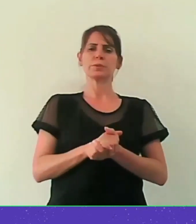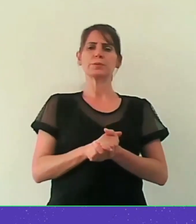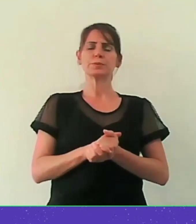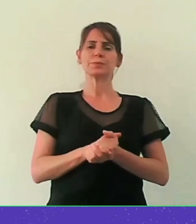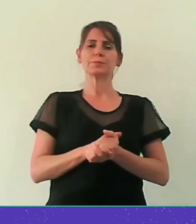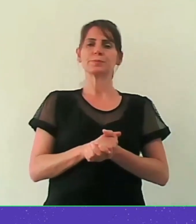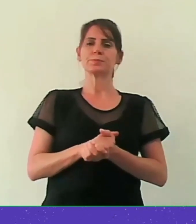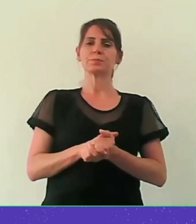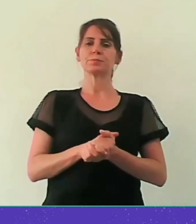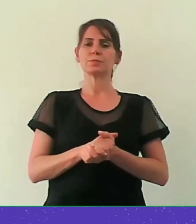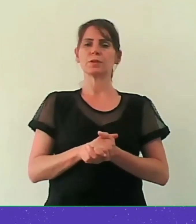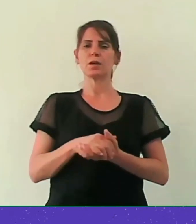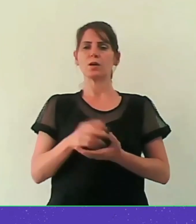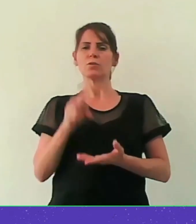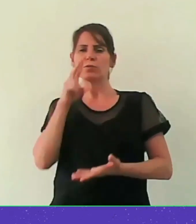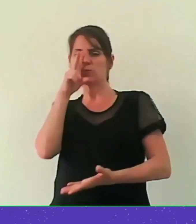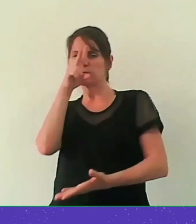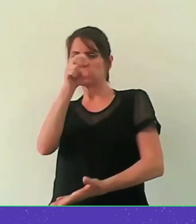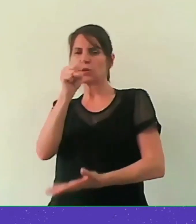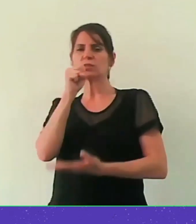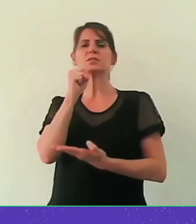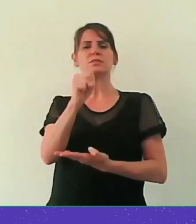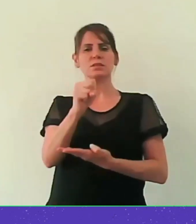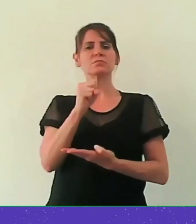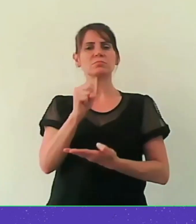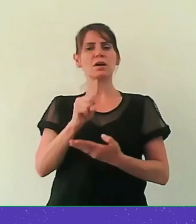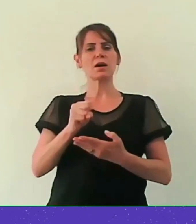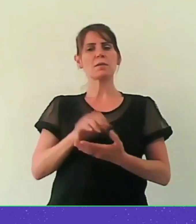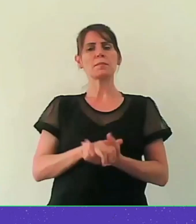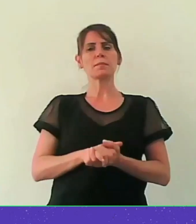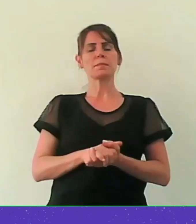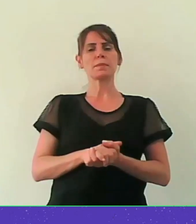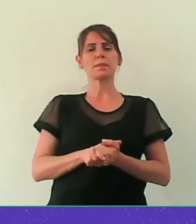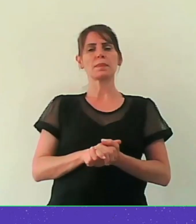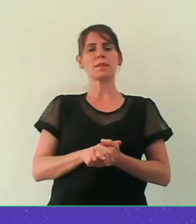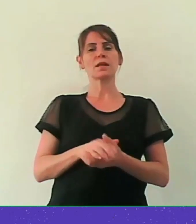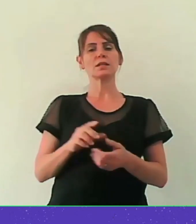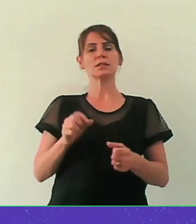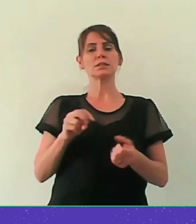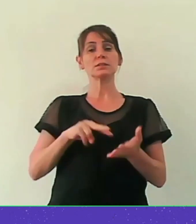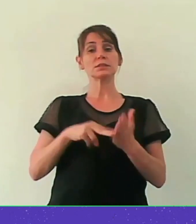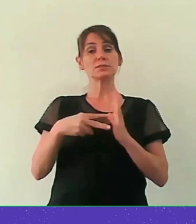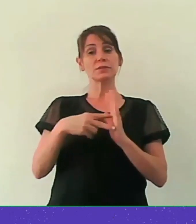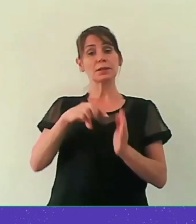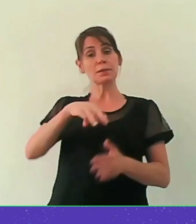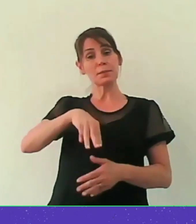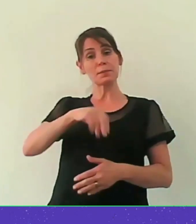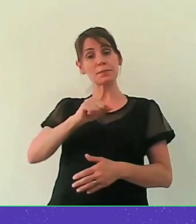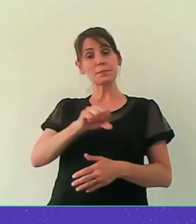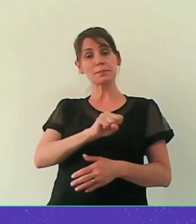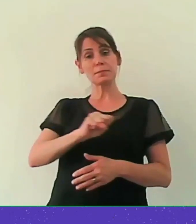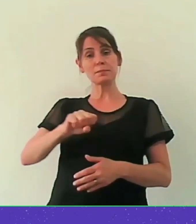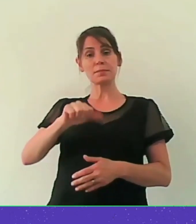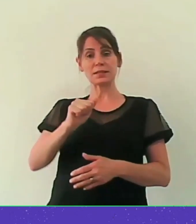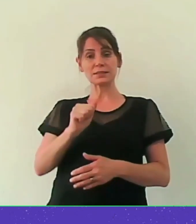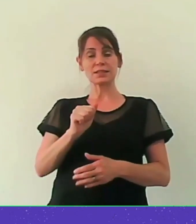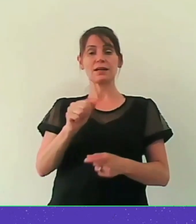A força é massa vezes aceleração. Estou errado ou não?